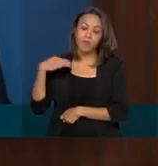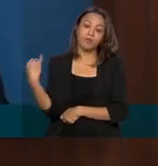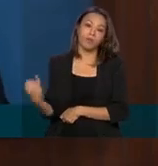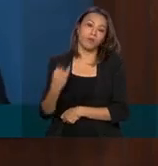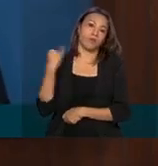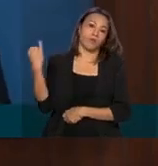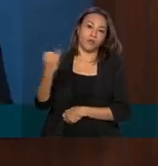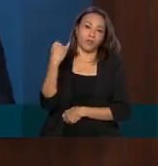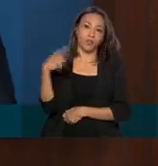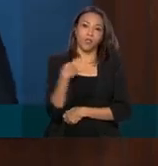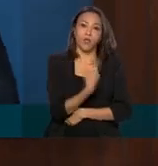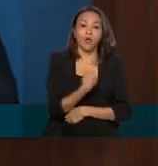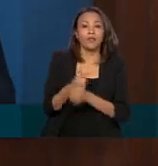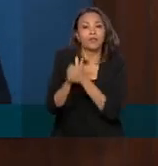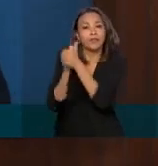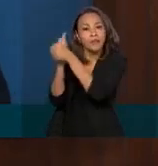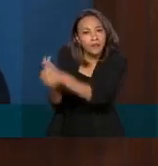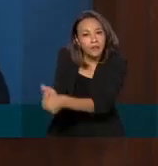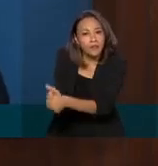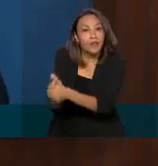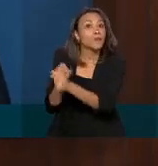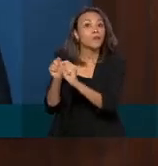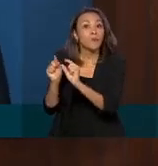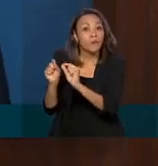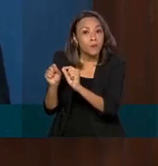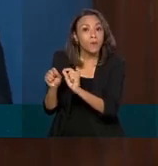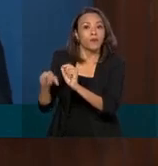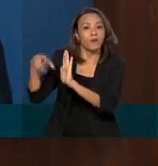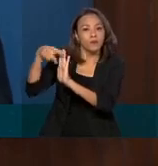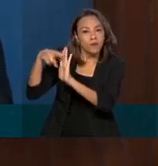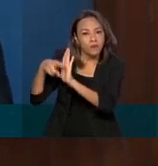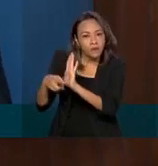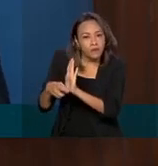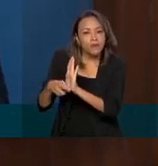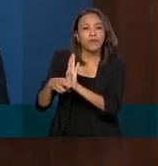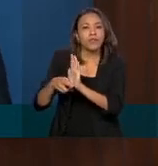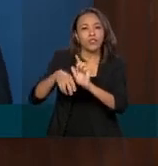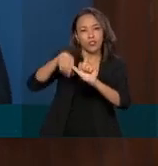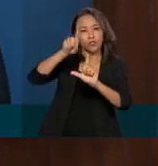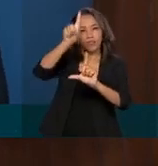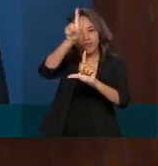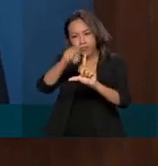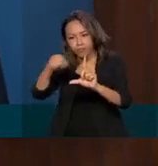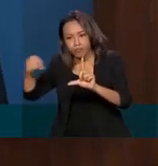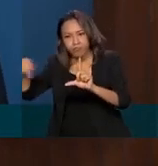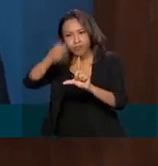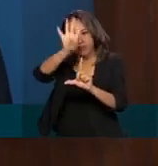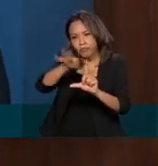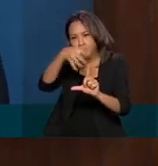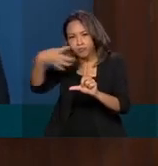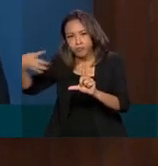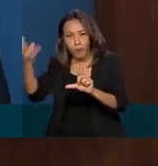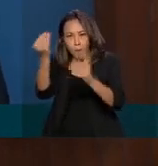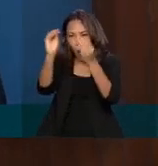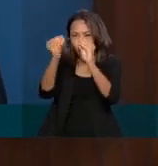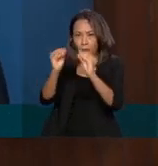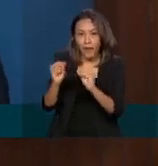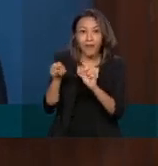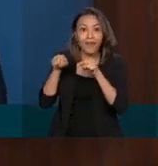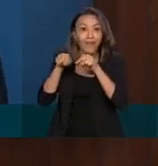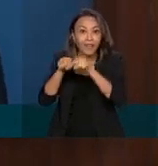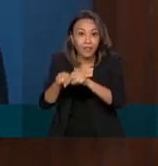gente seguir os métodos estatísticos que são o estado da